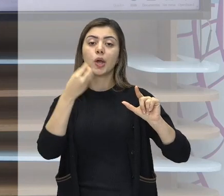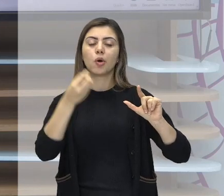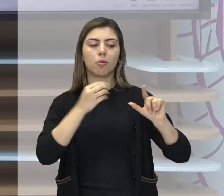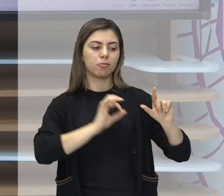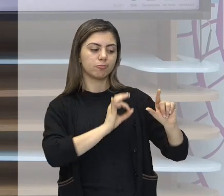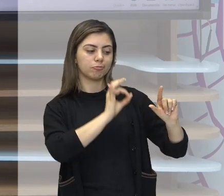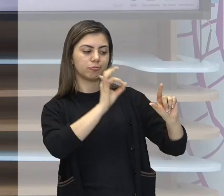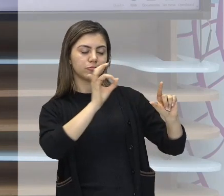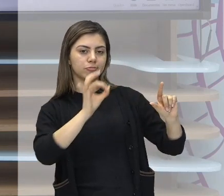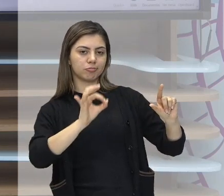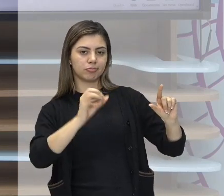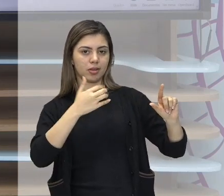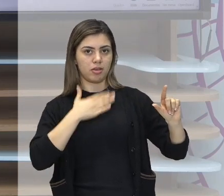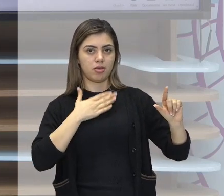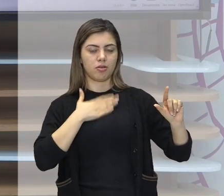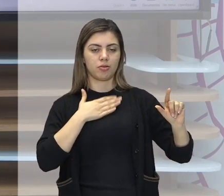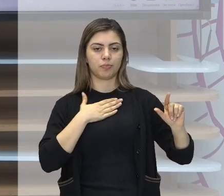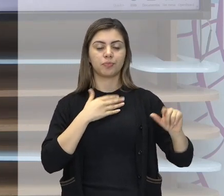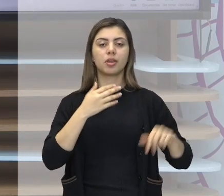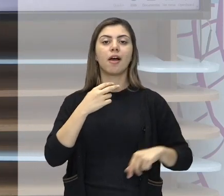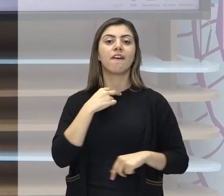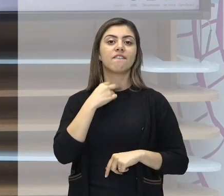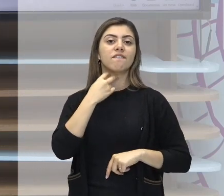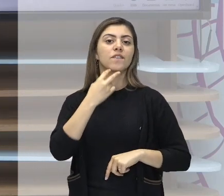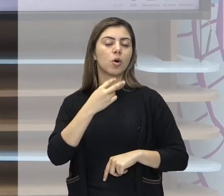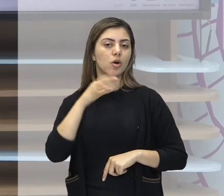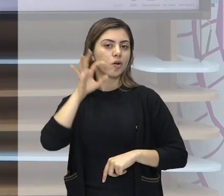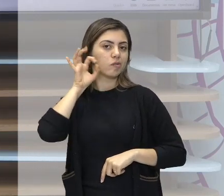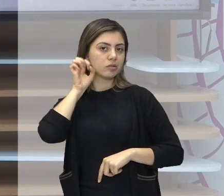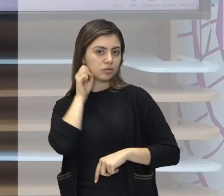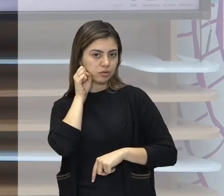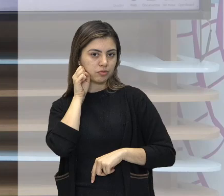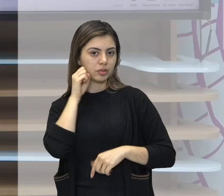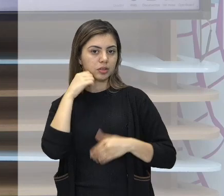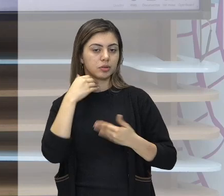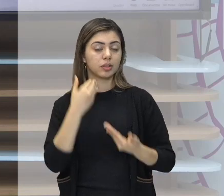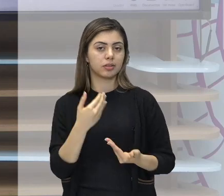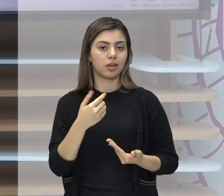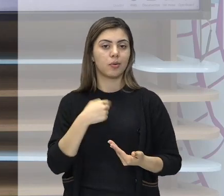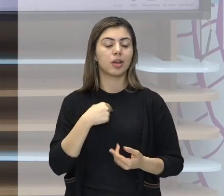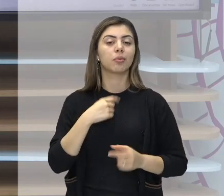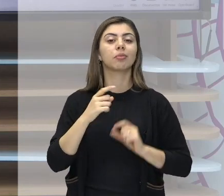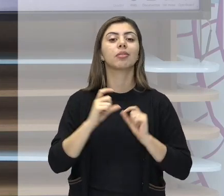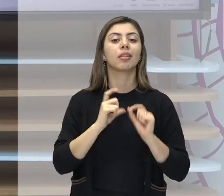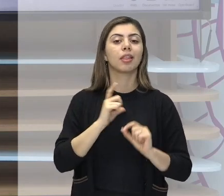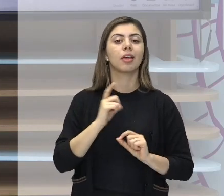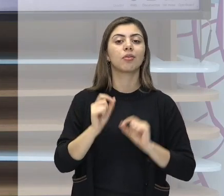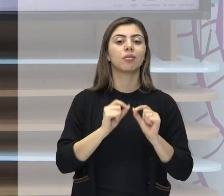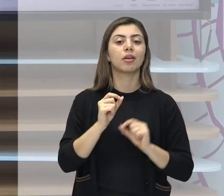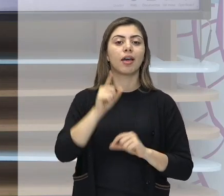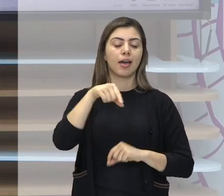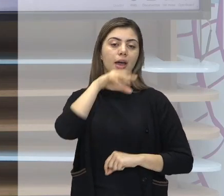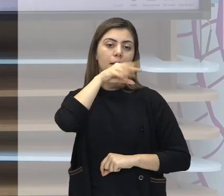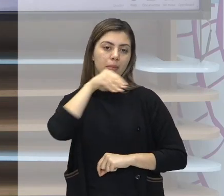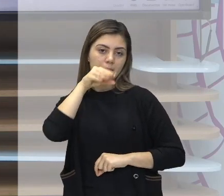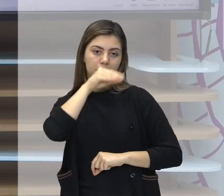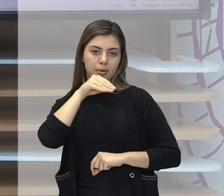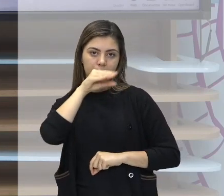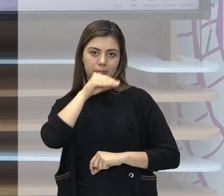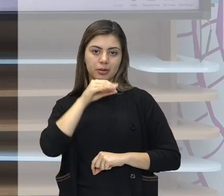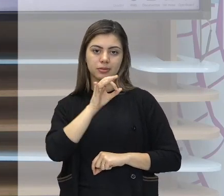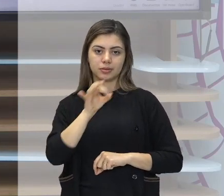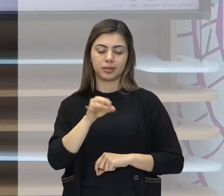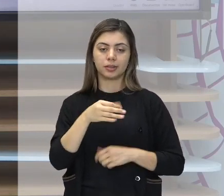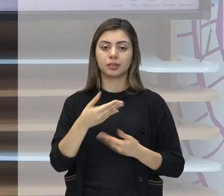certinho? A voz da professora, então a professora está trabalhando a linguagem da oralidade. E a